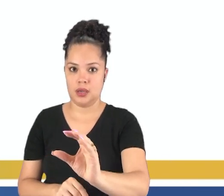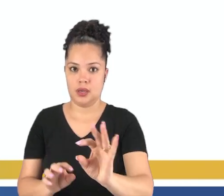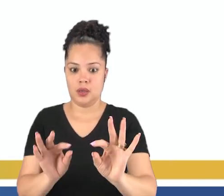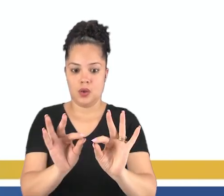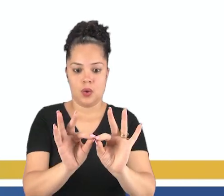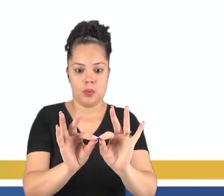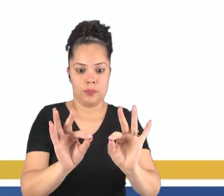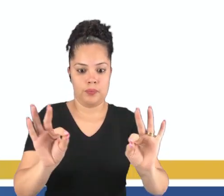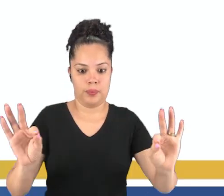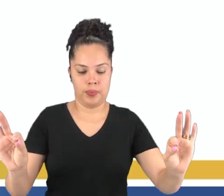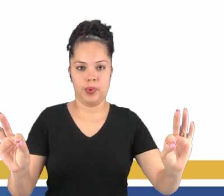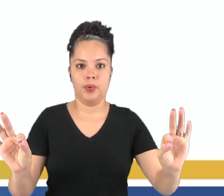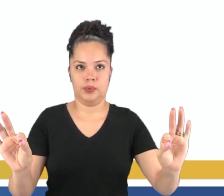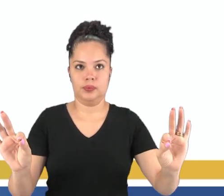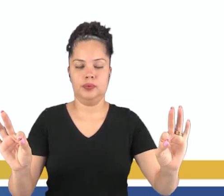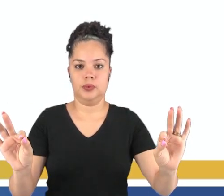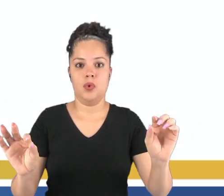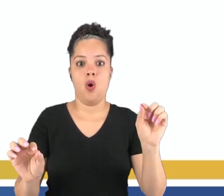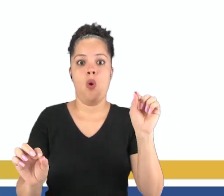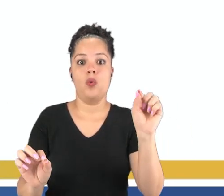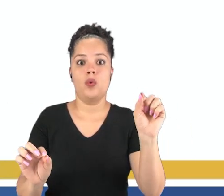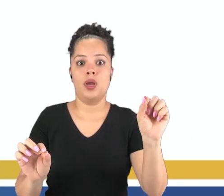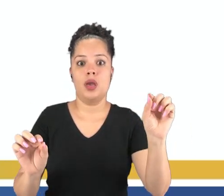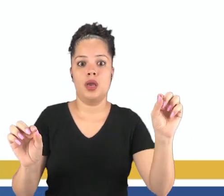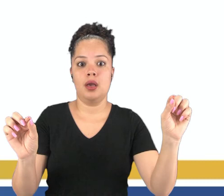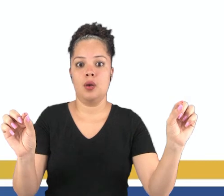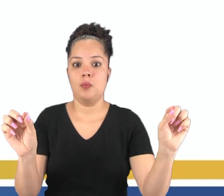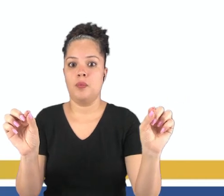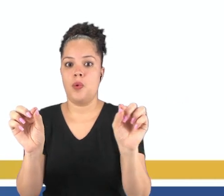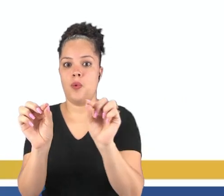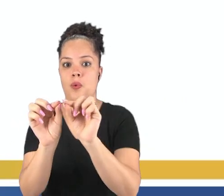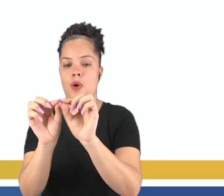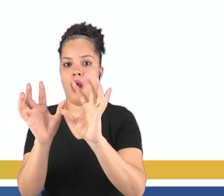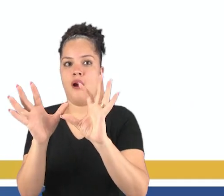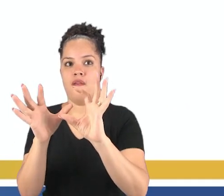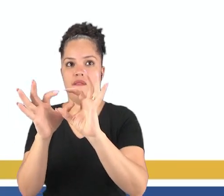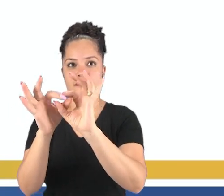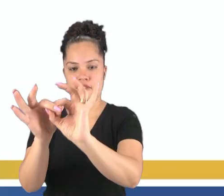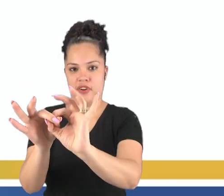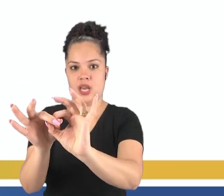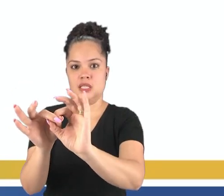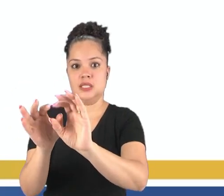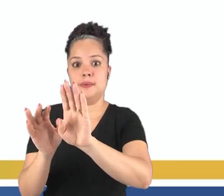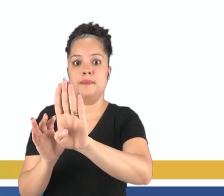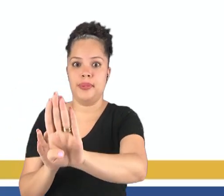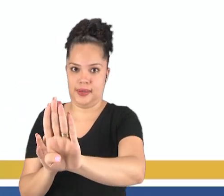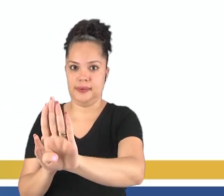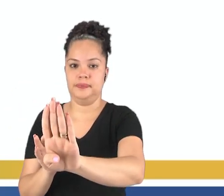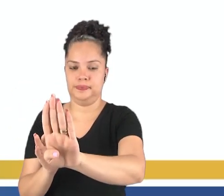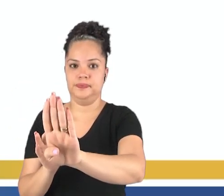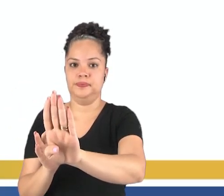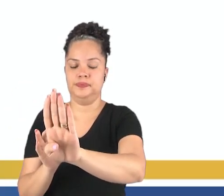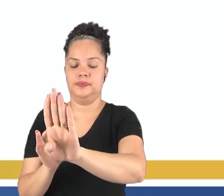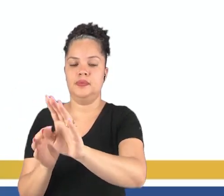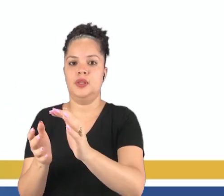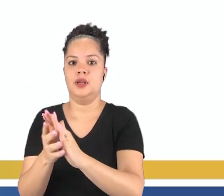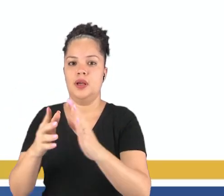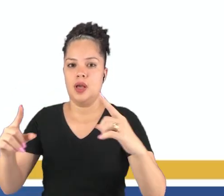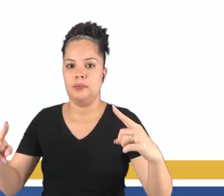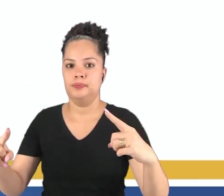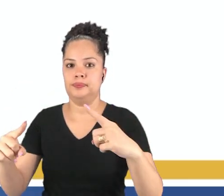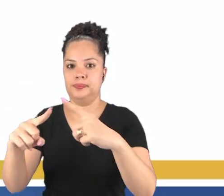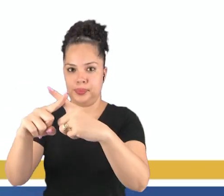ponto comum, né? Que é o vértice B. Ou seja, eles se tocam em um ponto, são concorrentes. E,